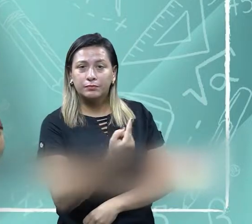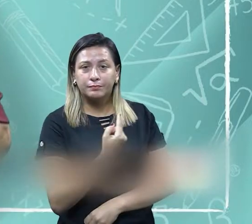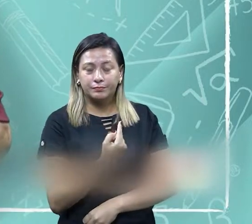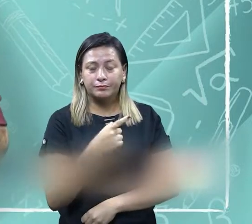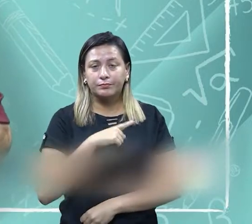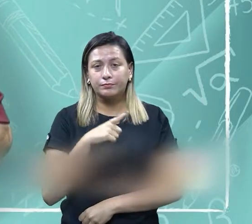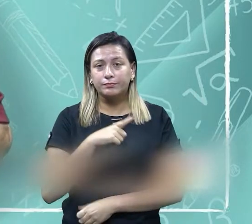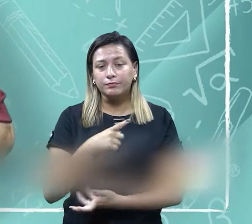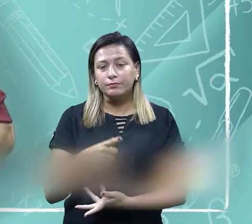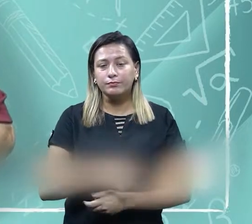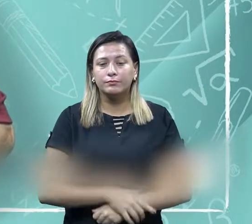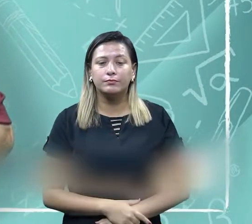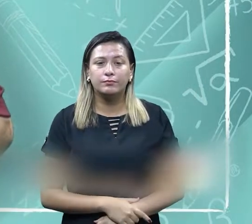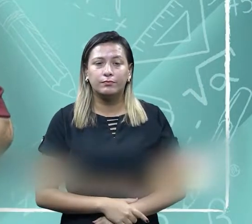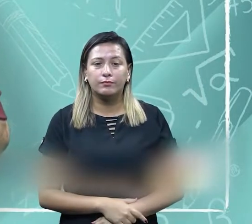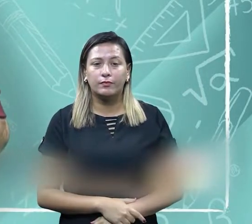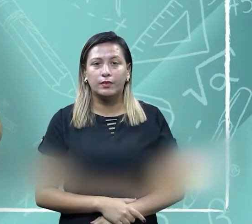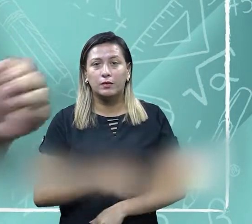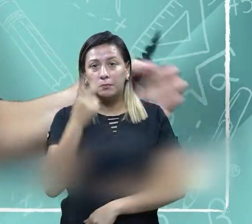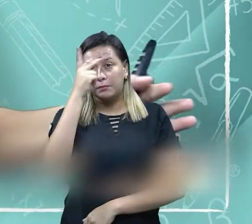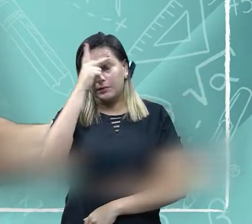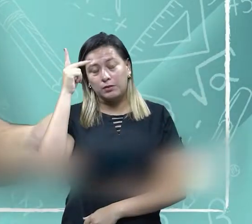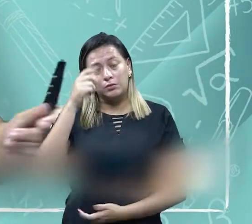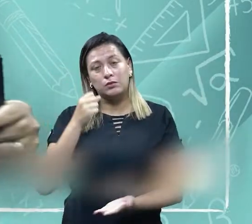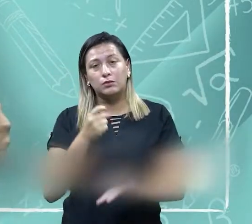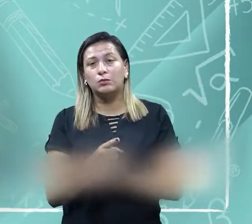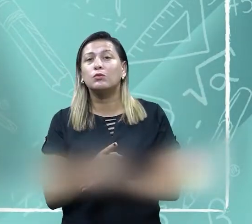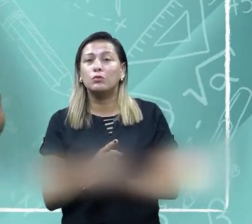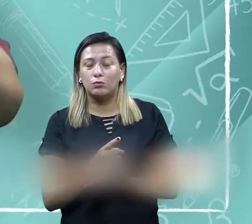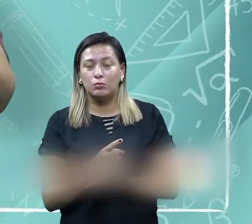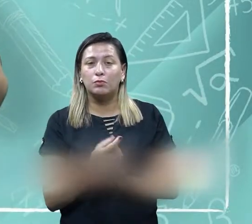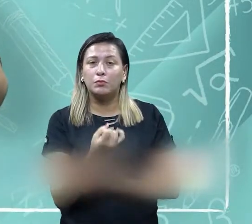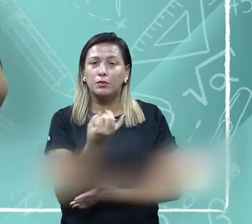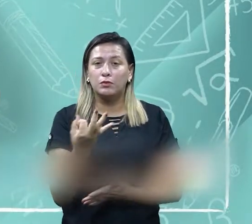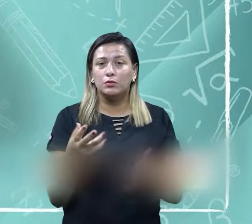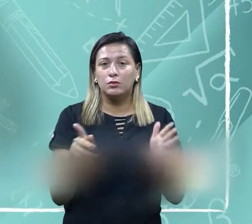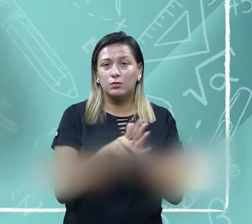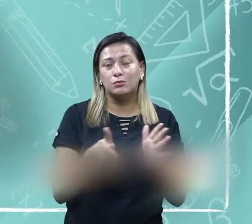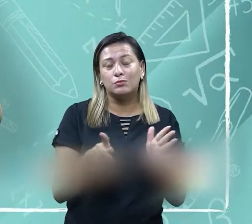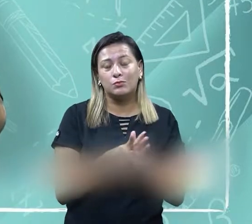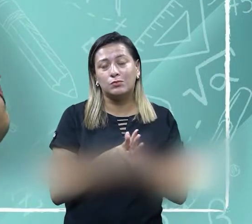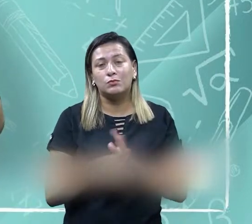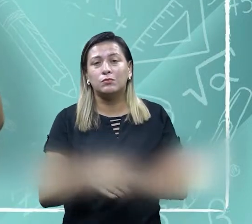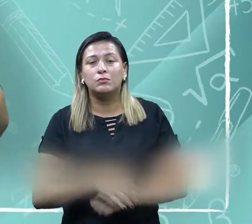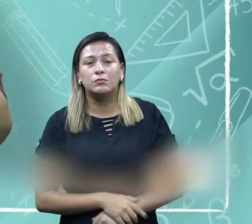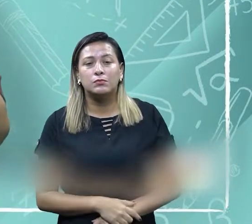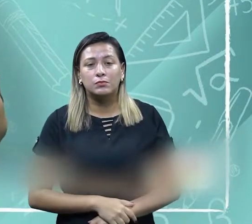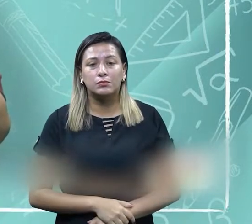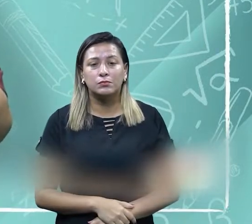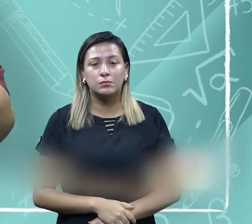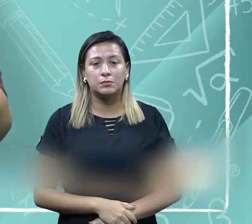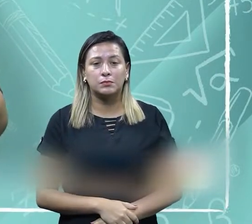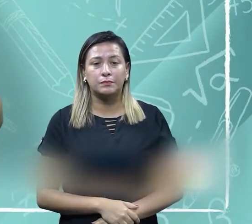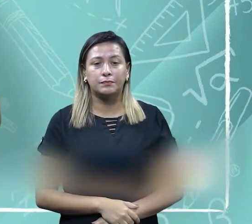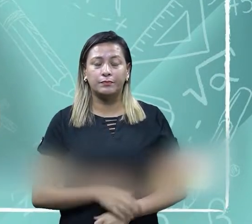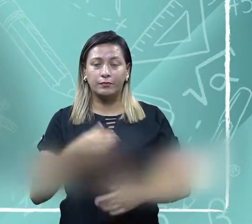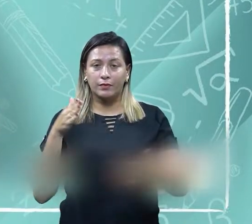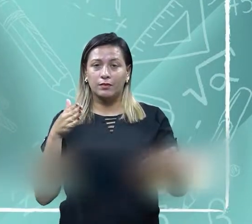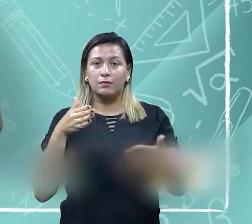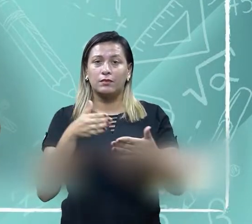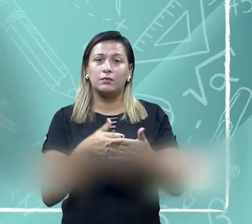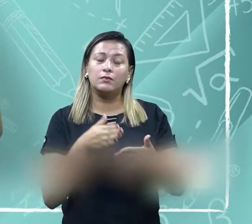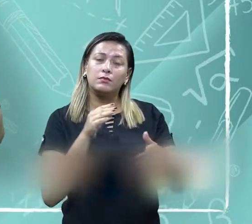X de clientes para tal produto. Existe um esgotamento. Então, até